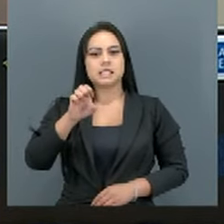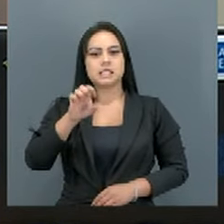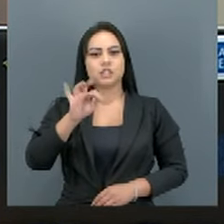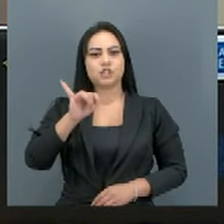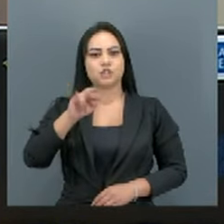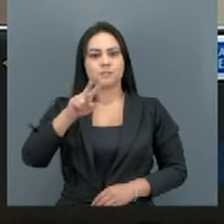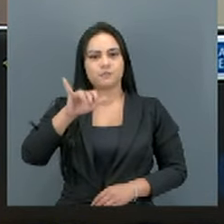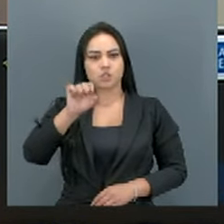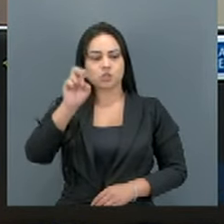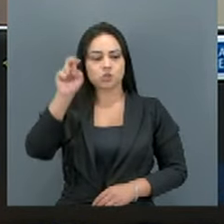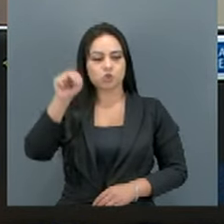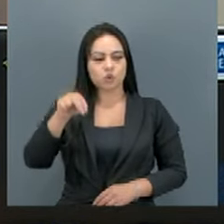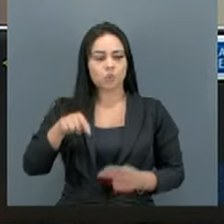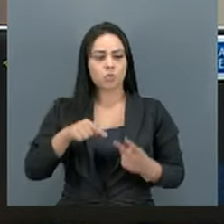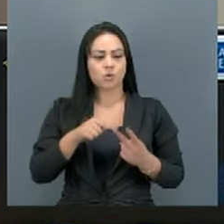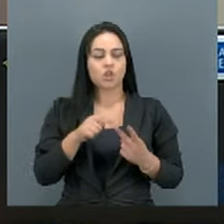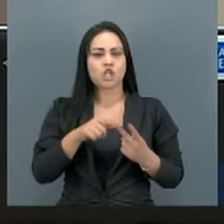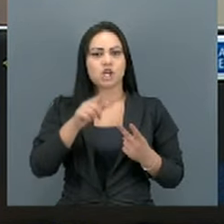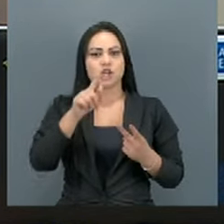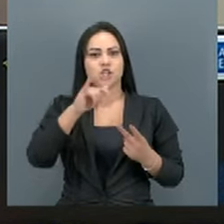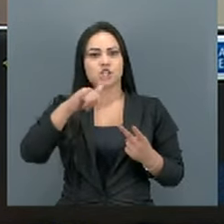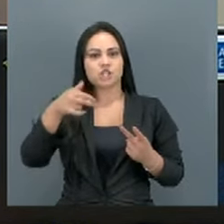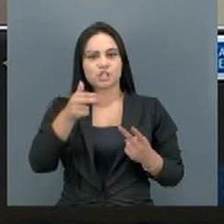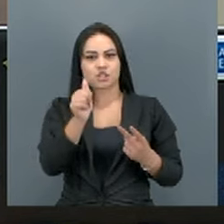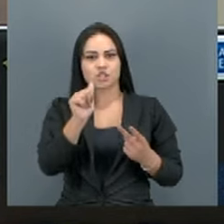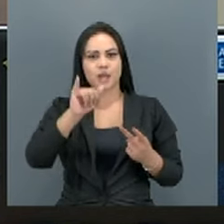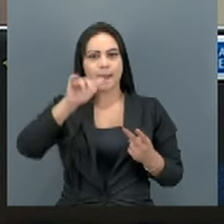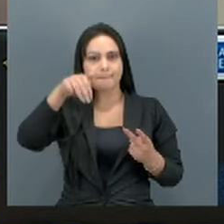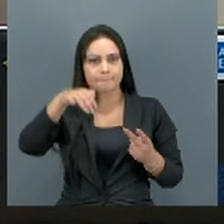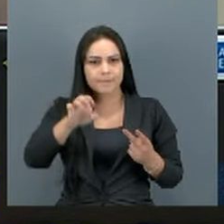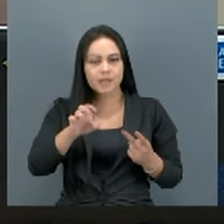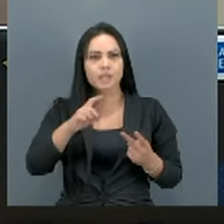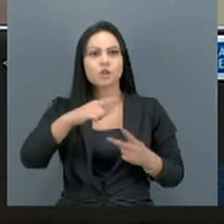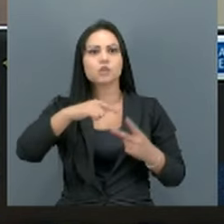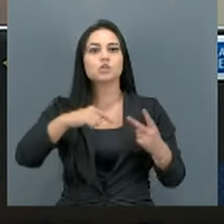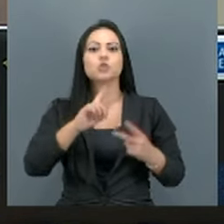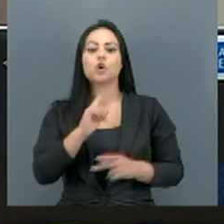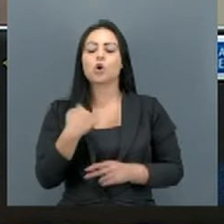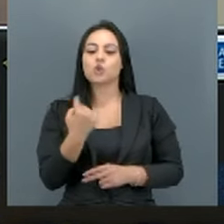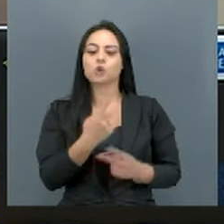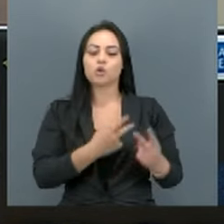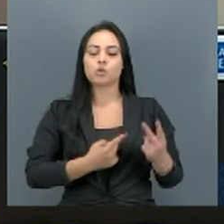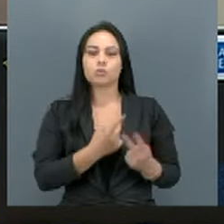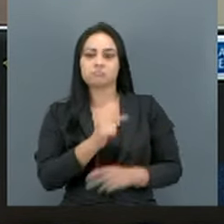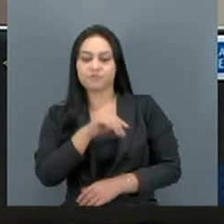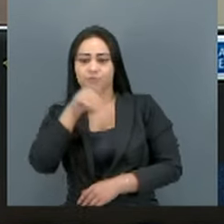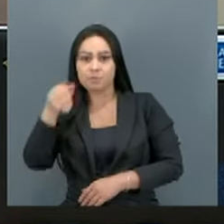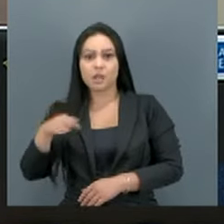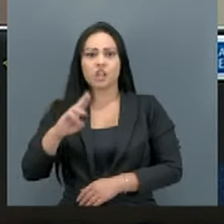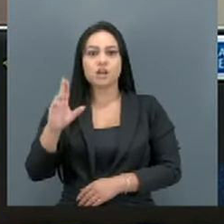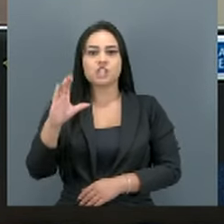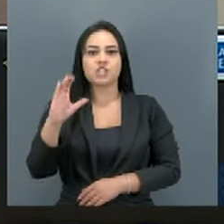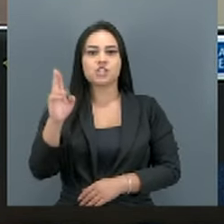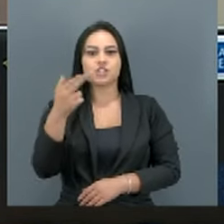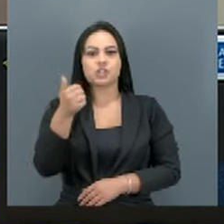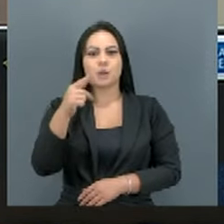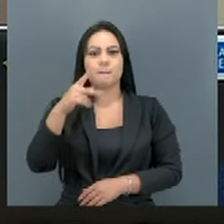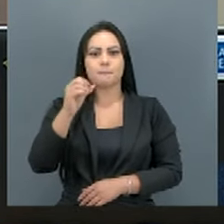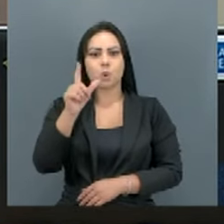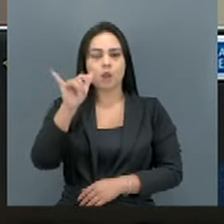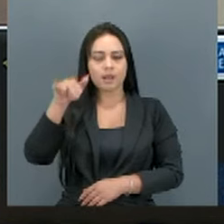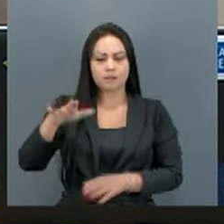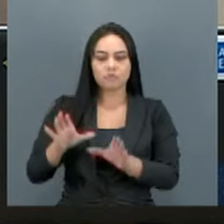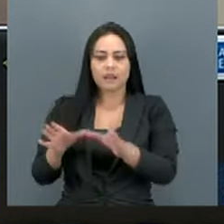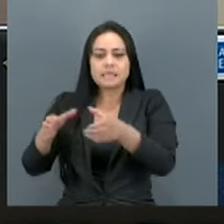e Jaime Bagatoli, nós fomos a Chapuri visitar a reserva extrativista Chico